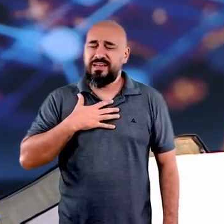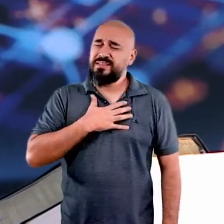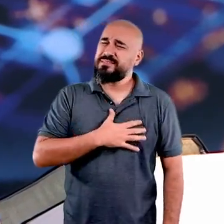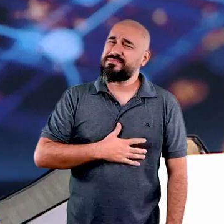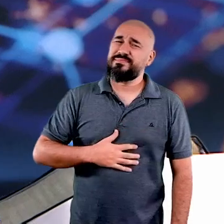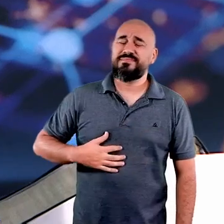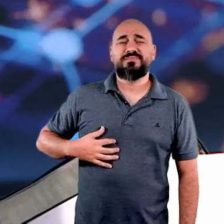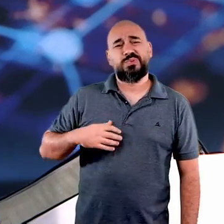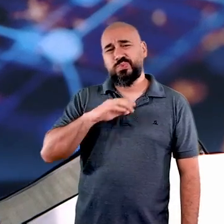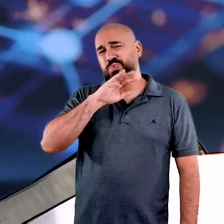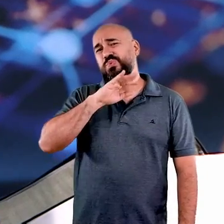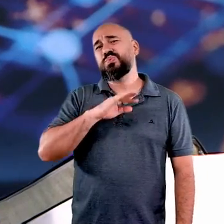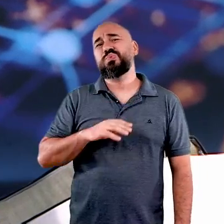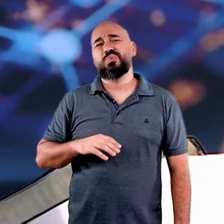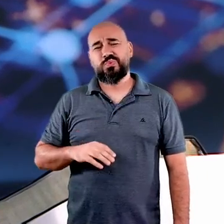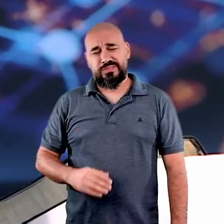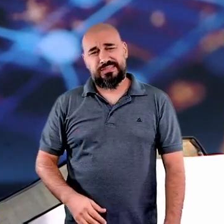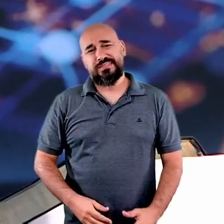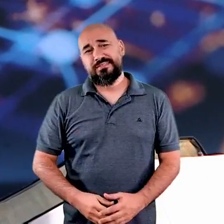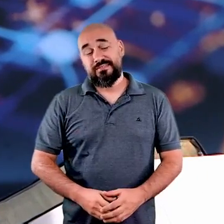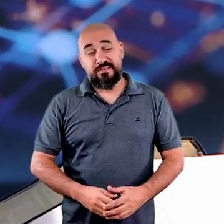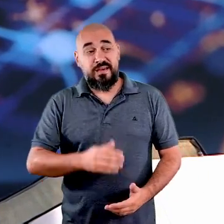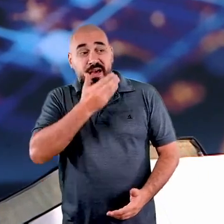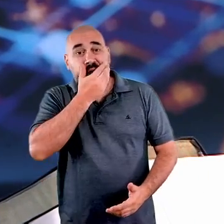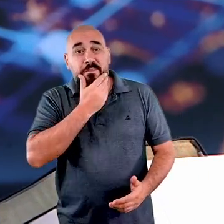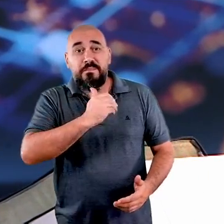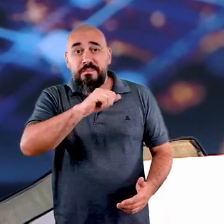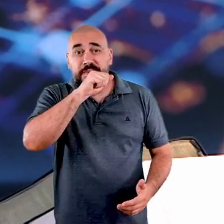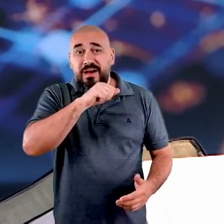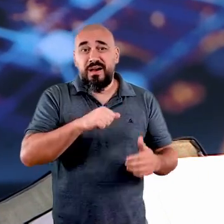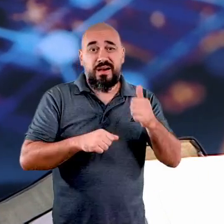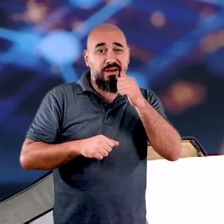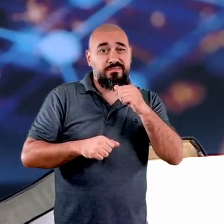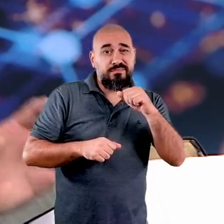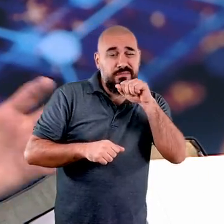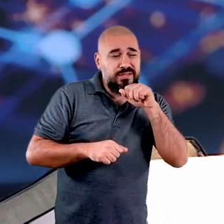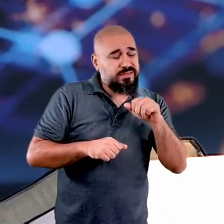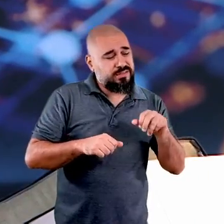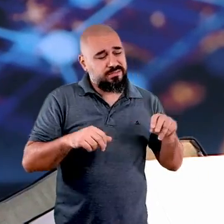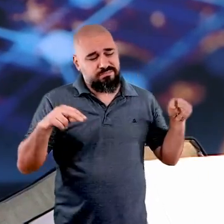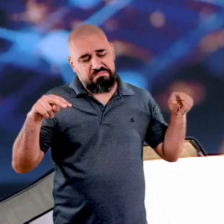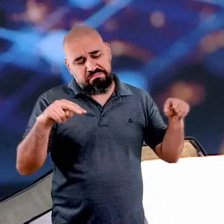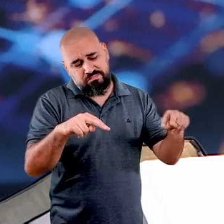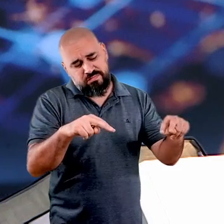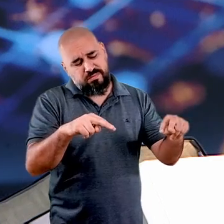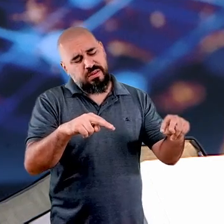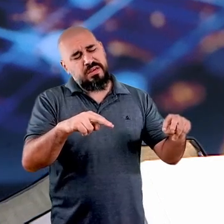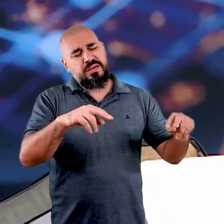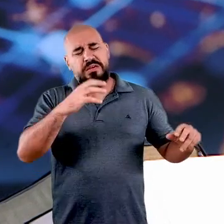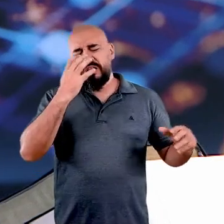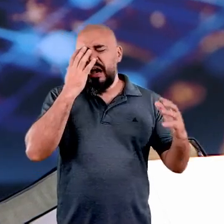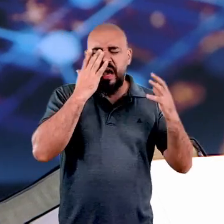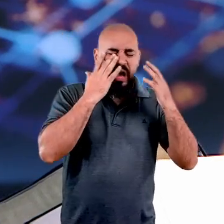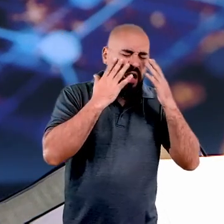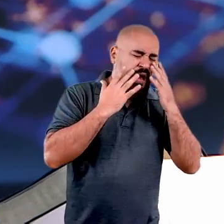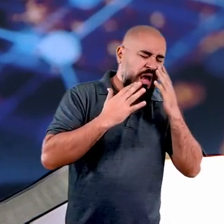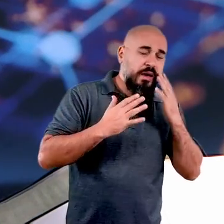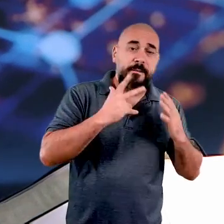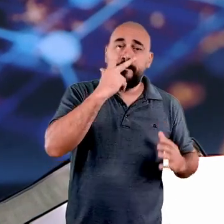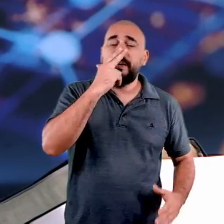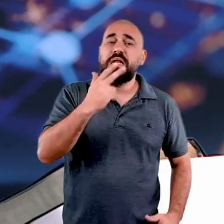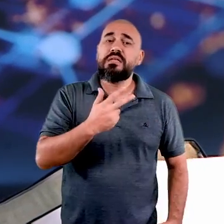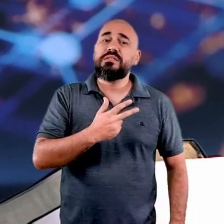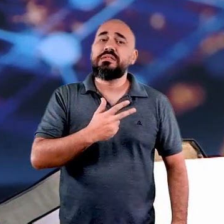é muito duro. Os pais ficam completamente dilacerados. É como se uma parte